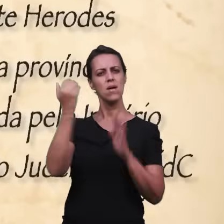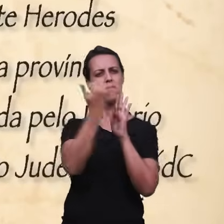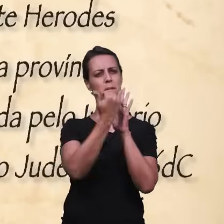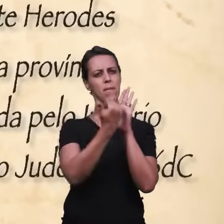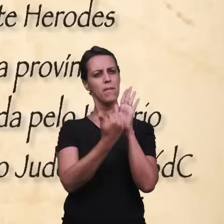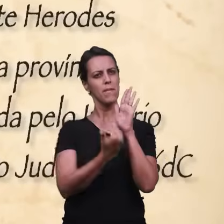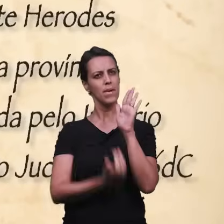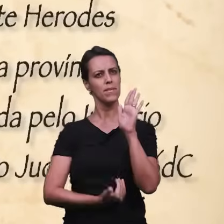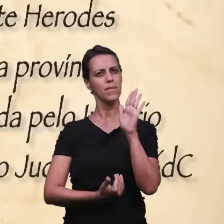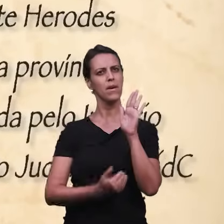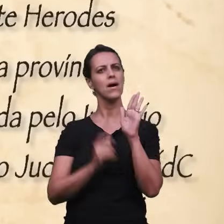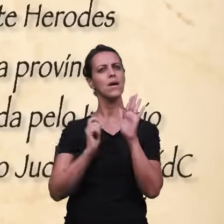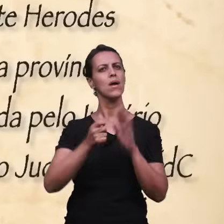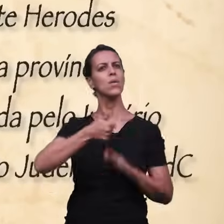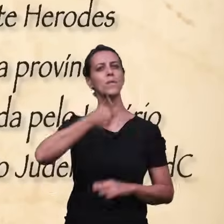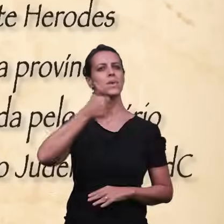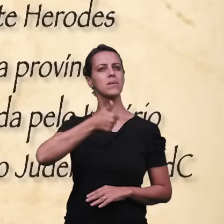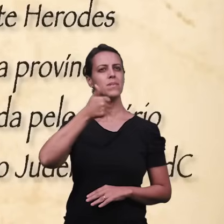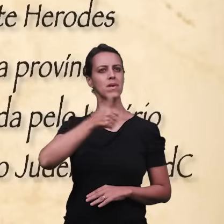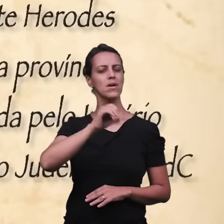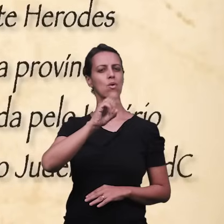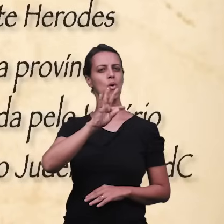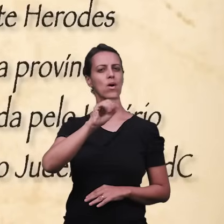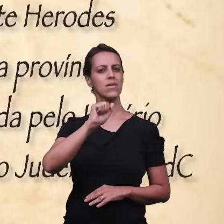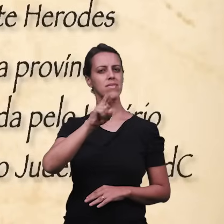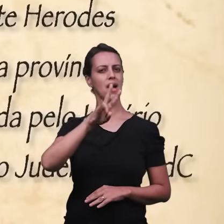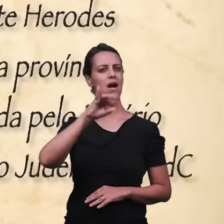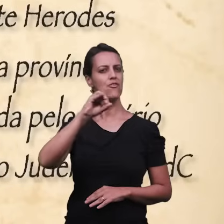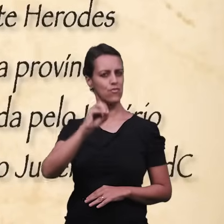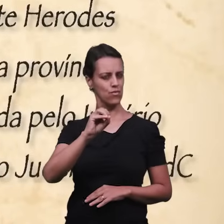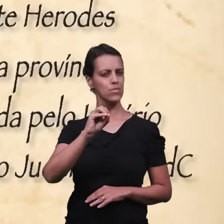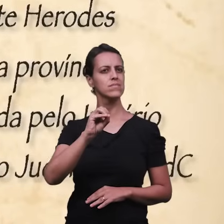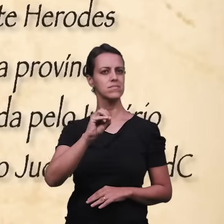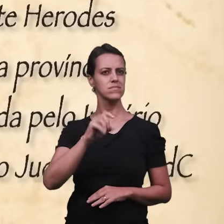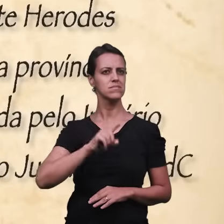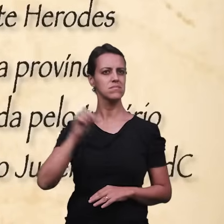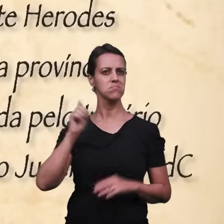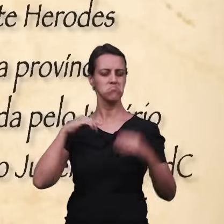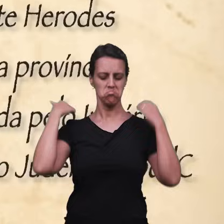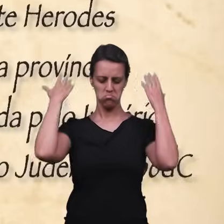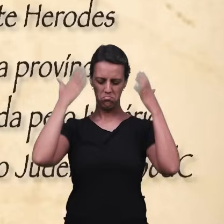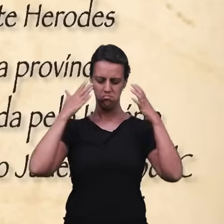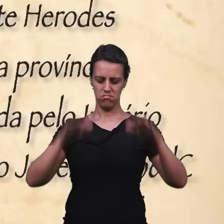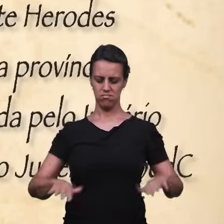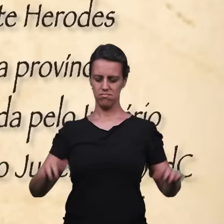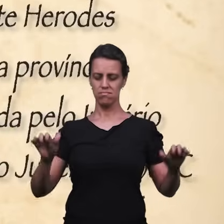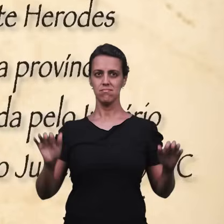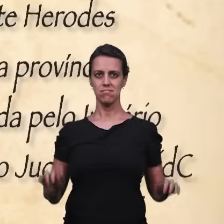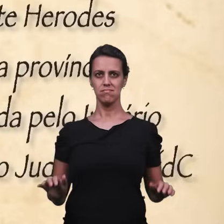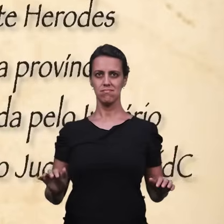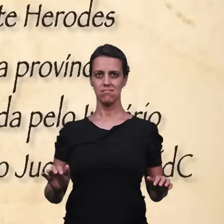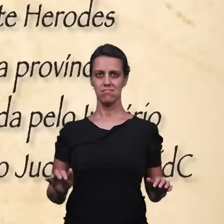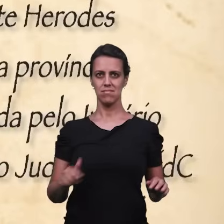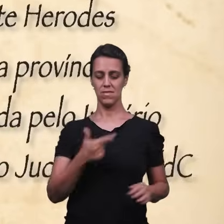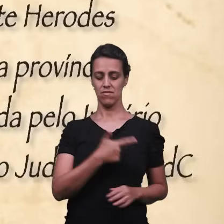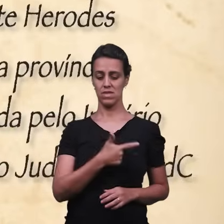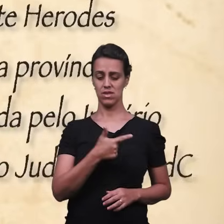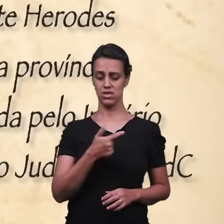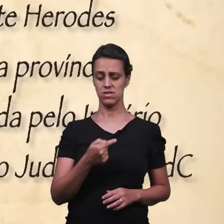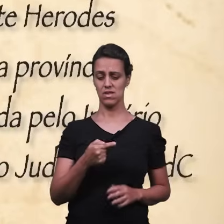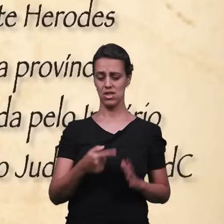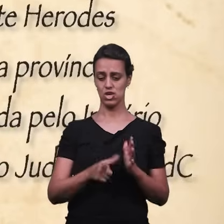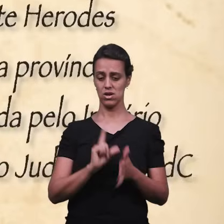primeiro imperador romano foi Otávio Augusto. Ele reinou de menos 27